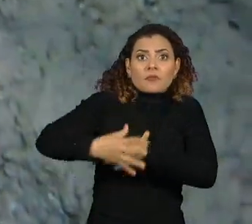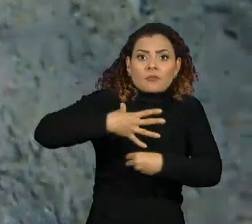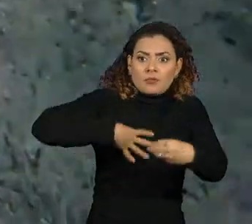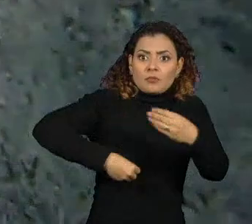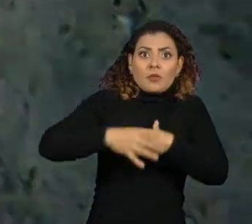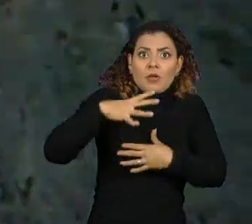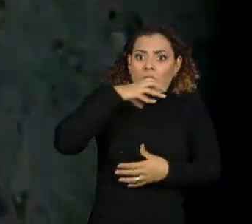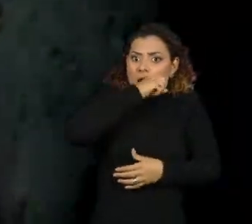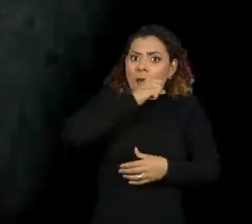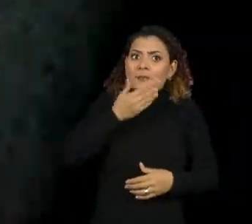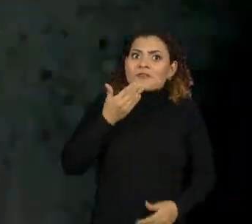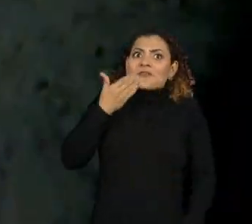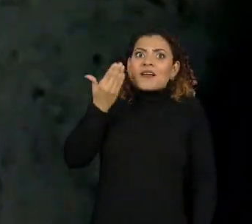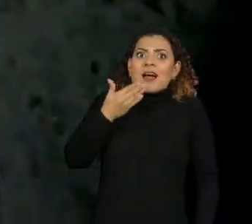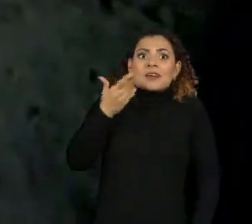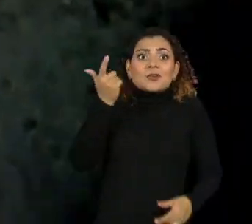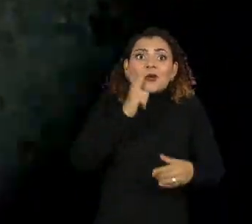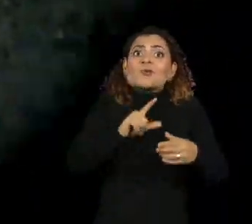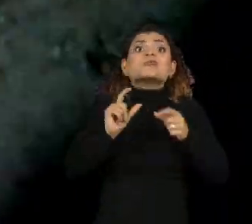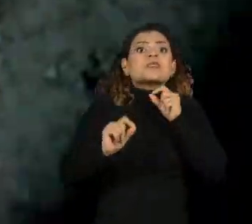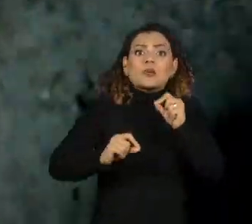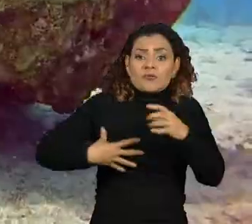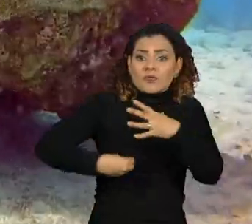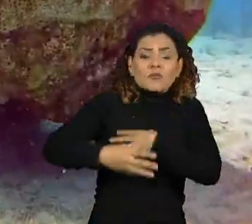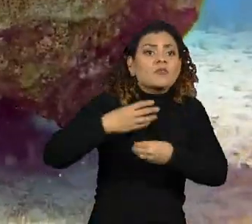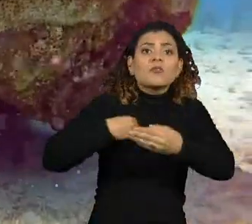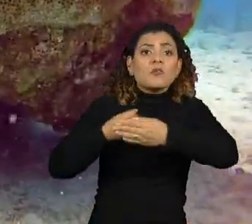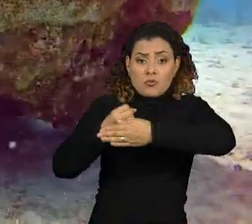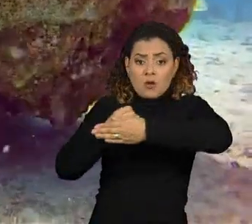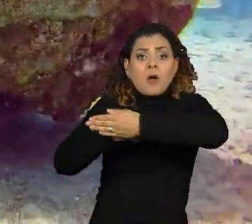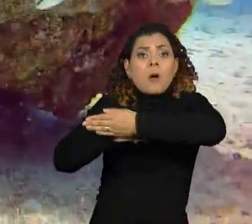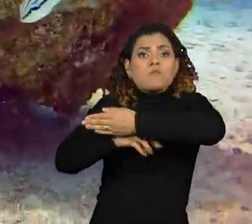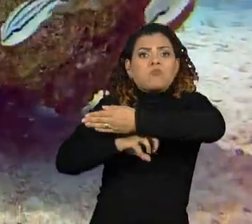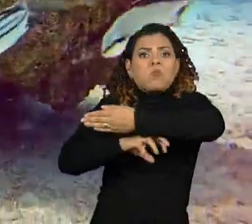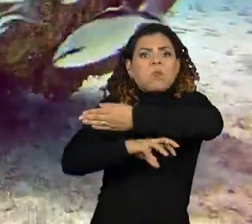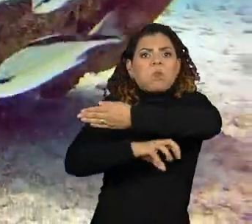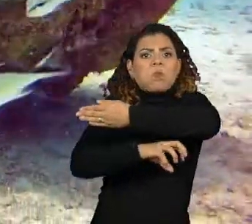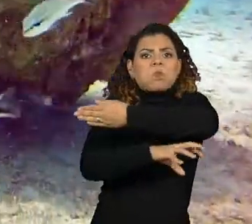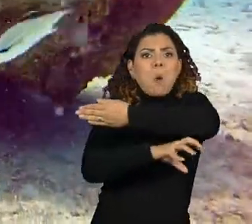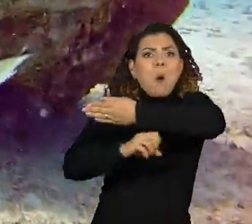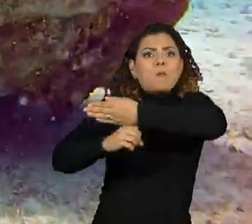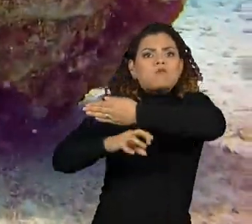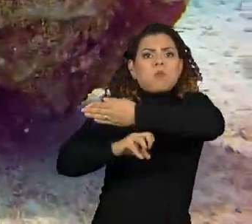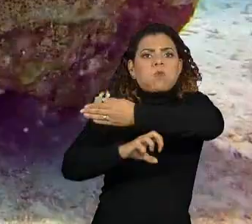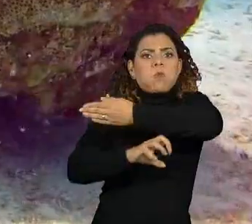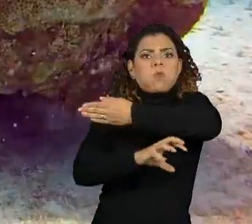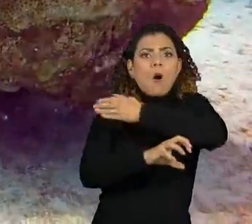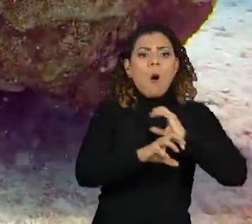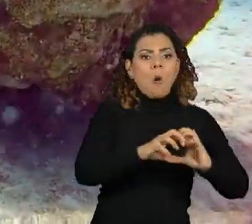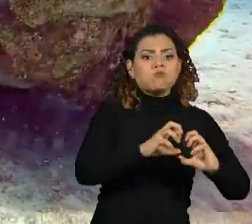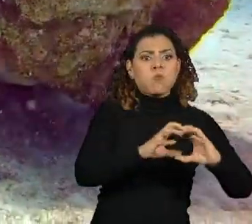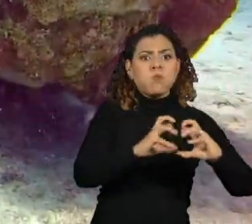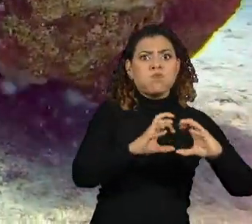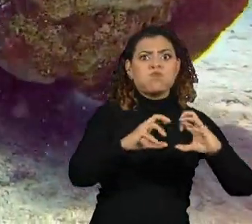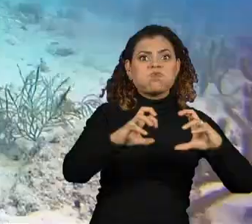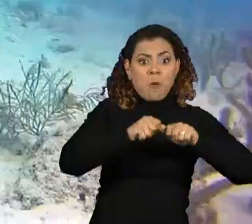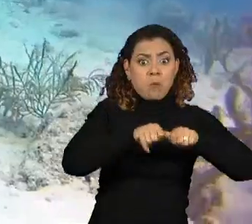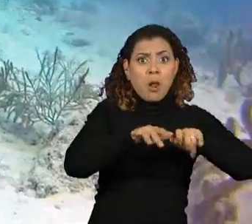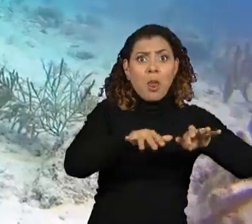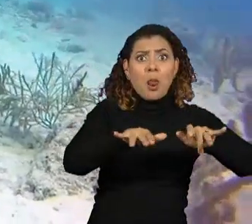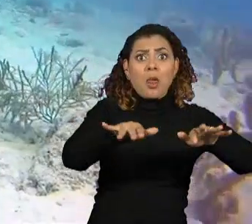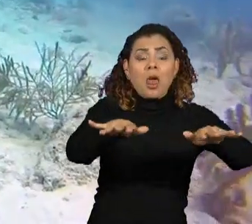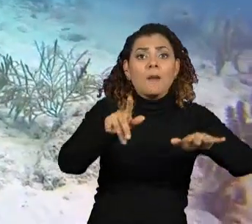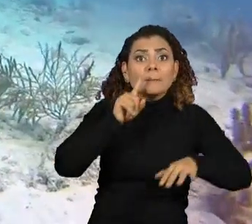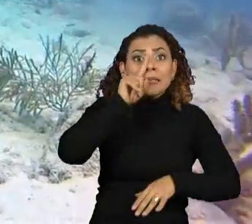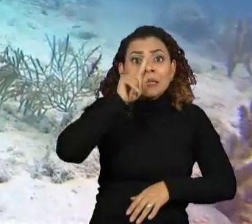facilidade, espalhando seus ovos por mares e oceanos durante o ano inteiro. E é aí que mora o